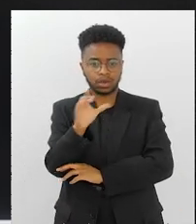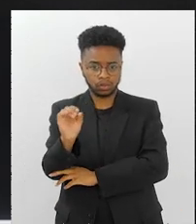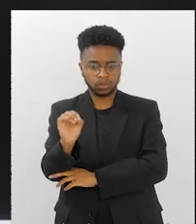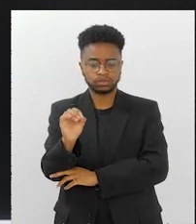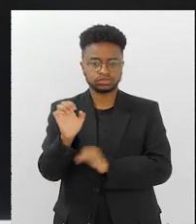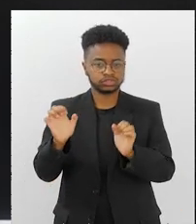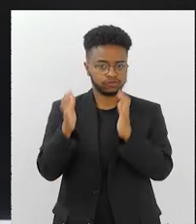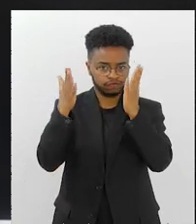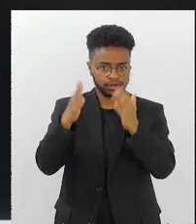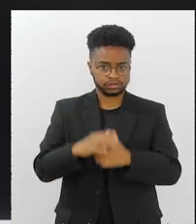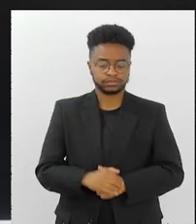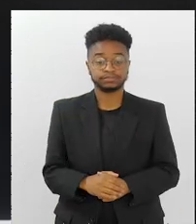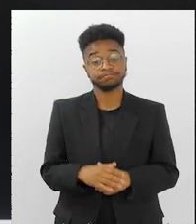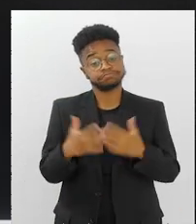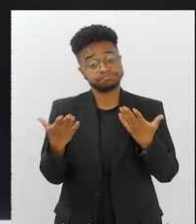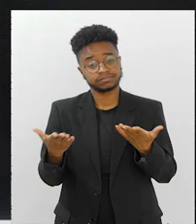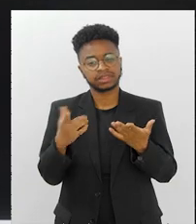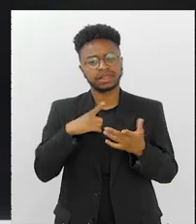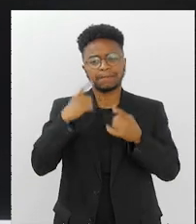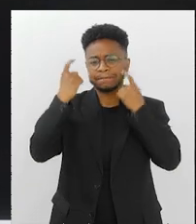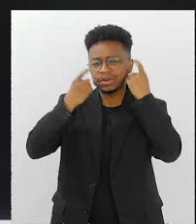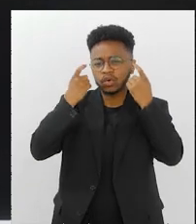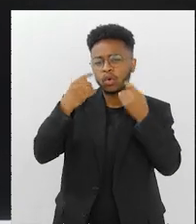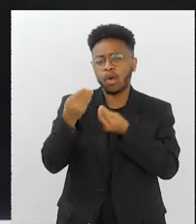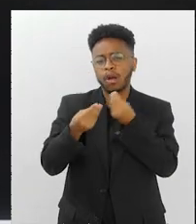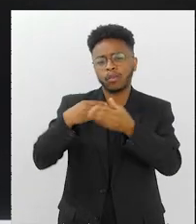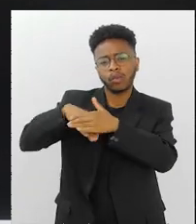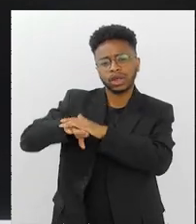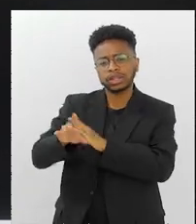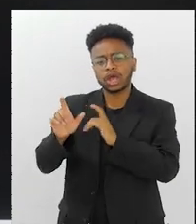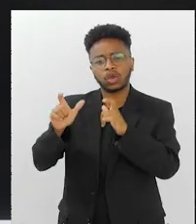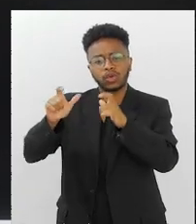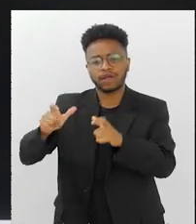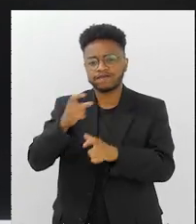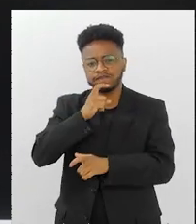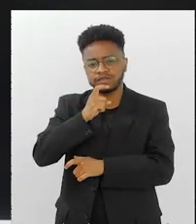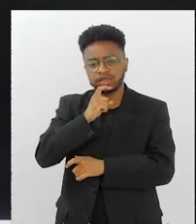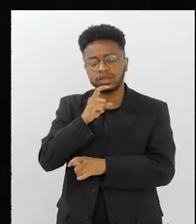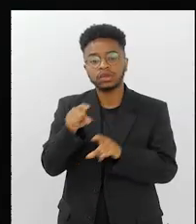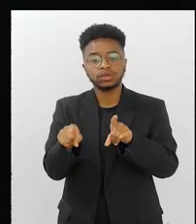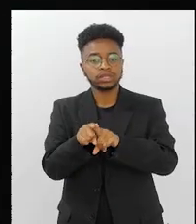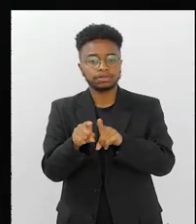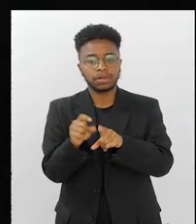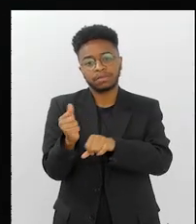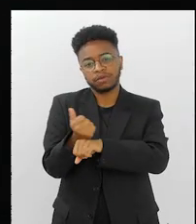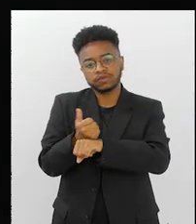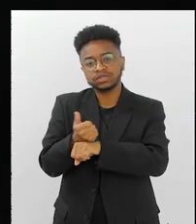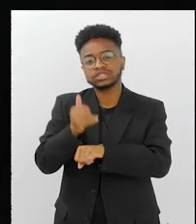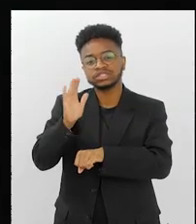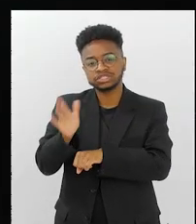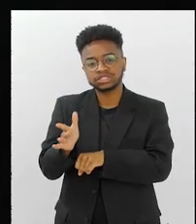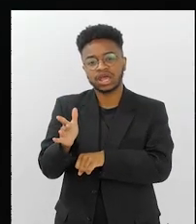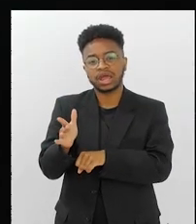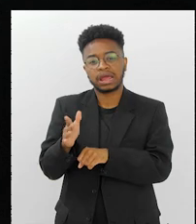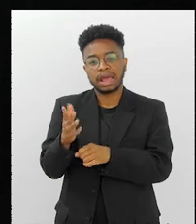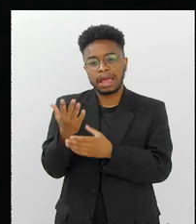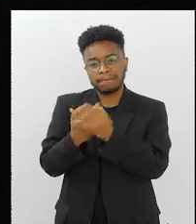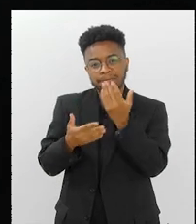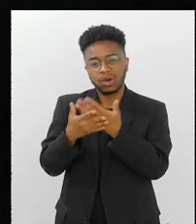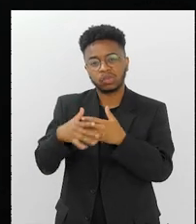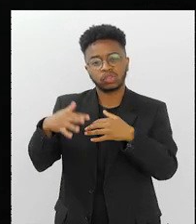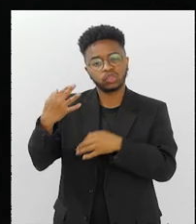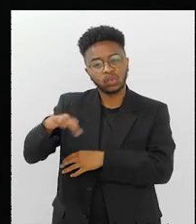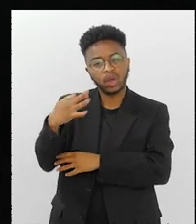era os balões de festa e aquela preocupação tinha que guardar num ambiente refrigerado o profissional já tava com a mão já inchada